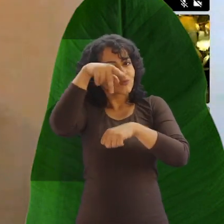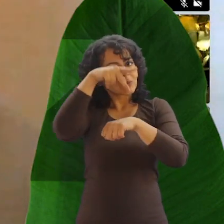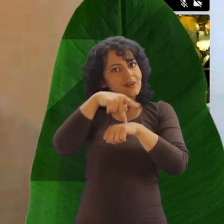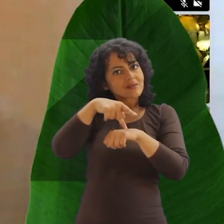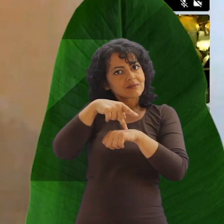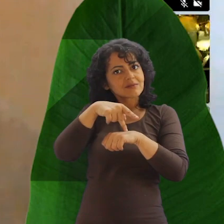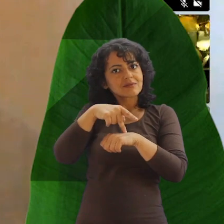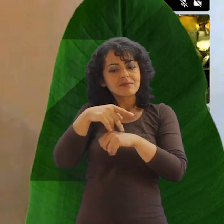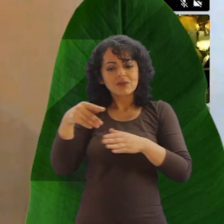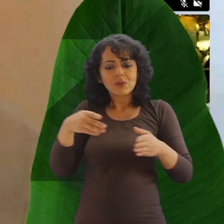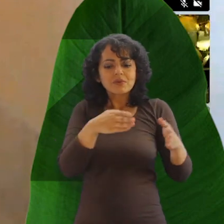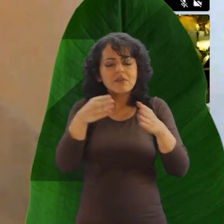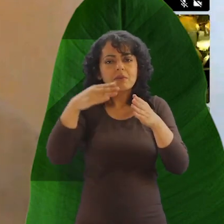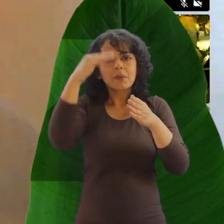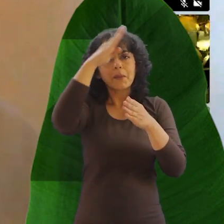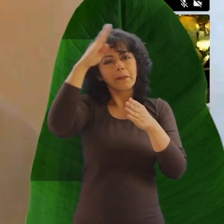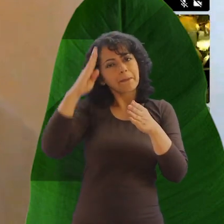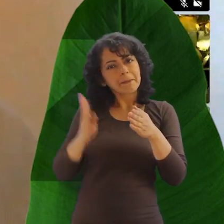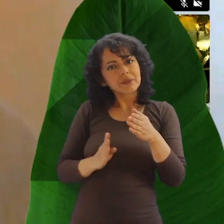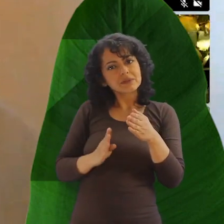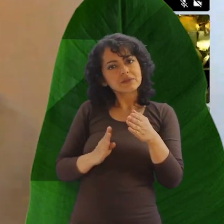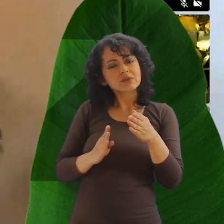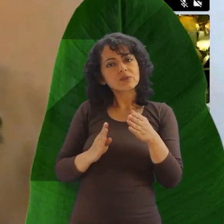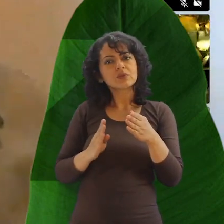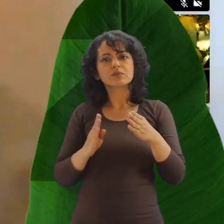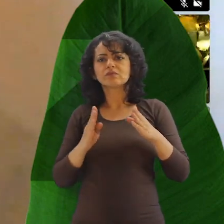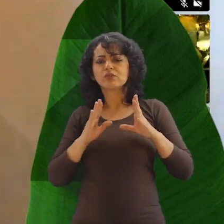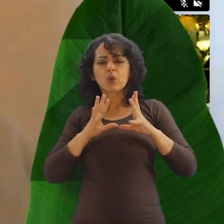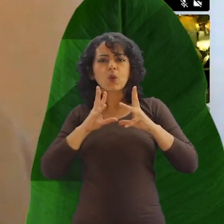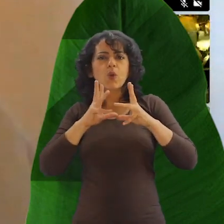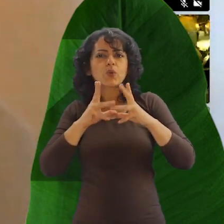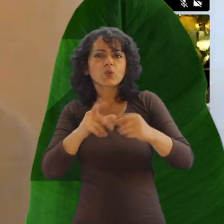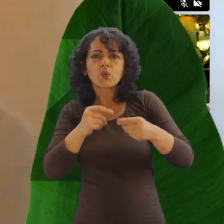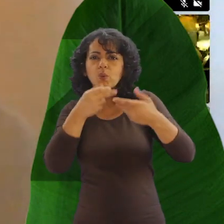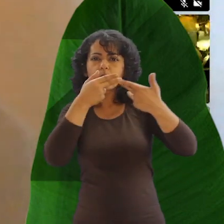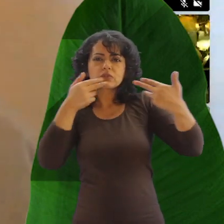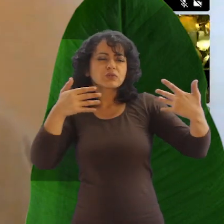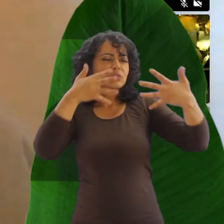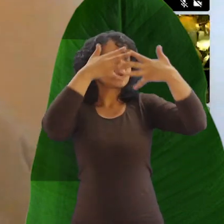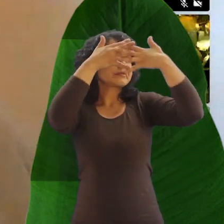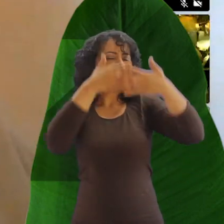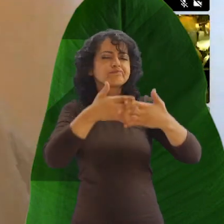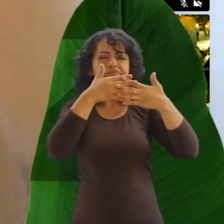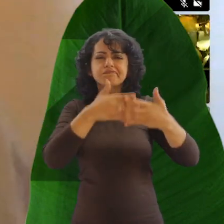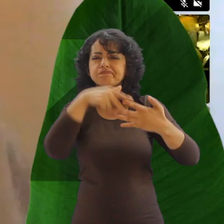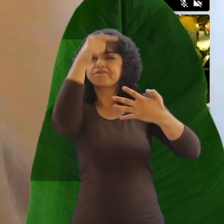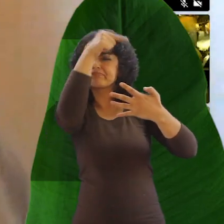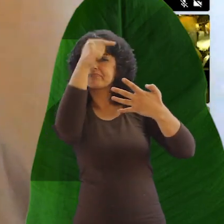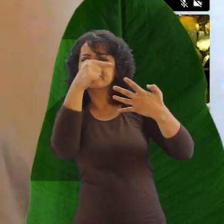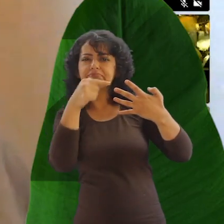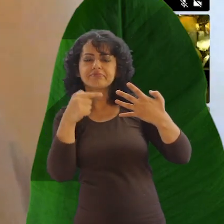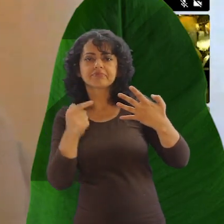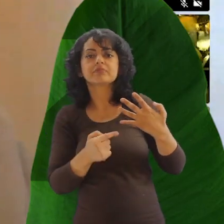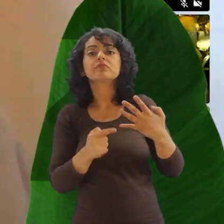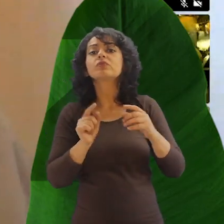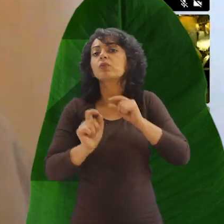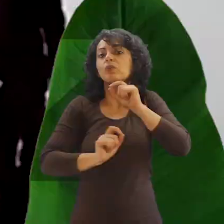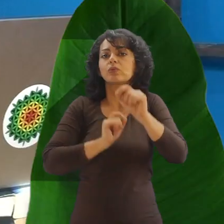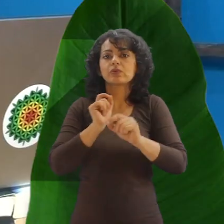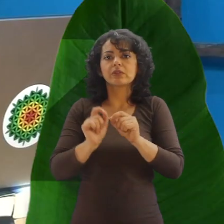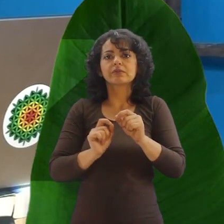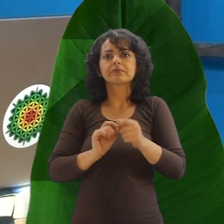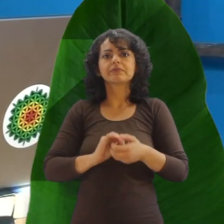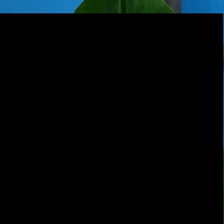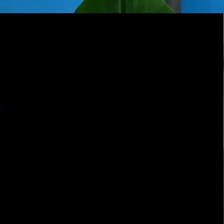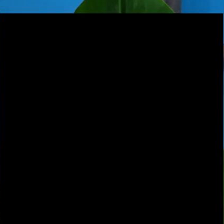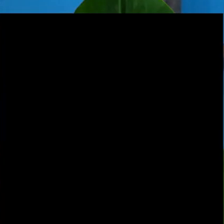caminhos para o Brasil, em todas as complexidades que o país tem, é da gente